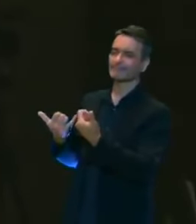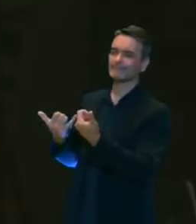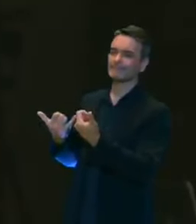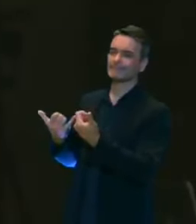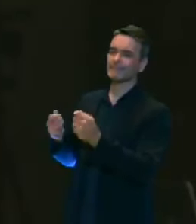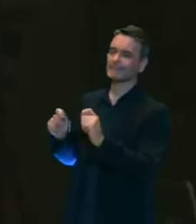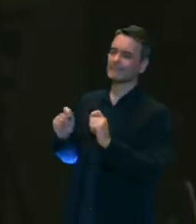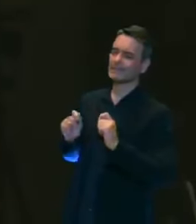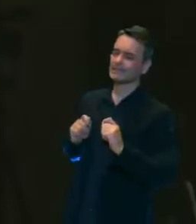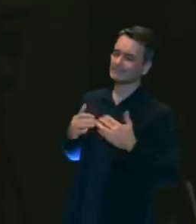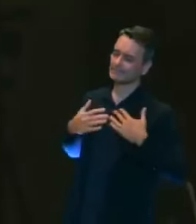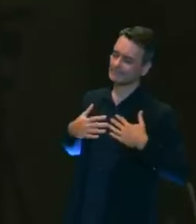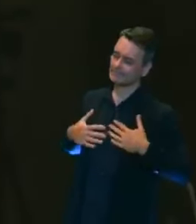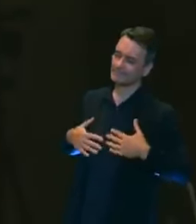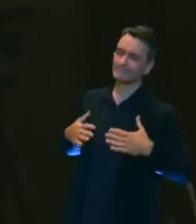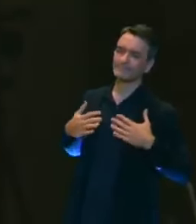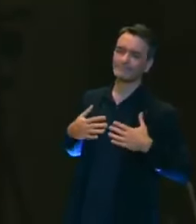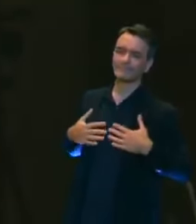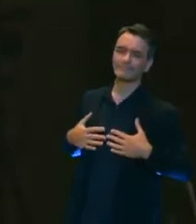palavra.